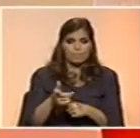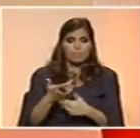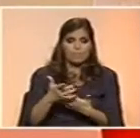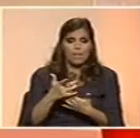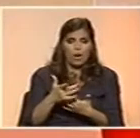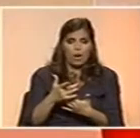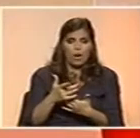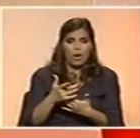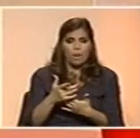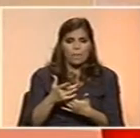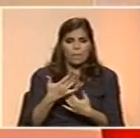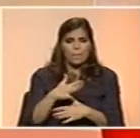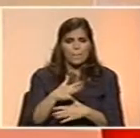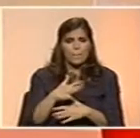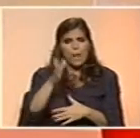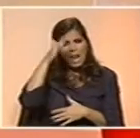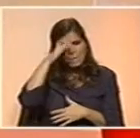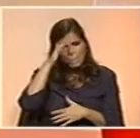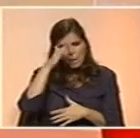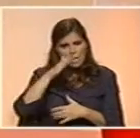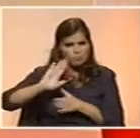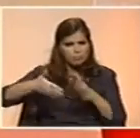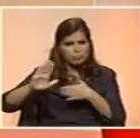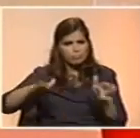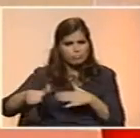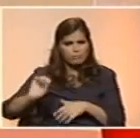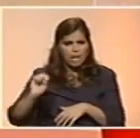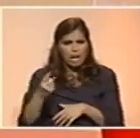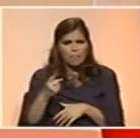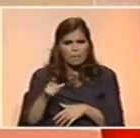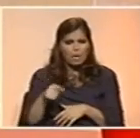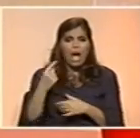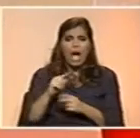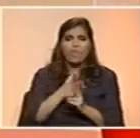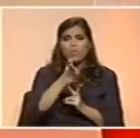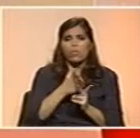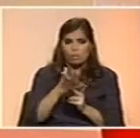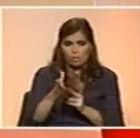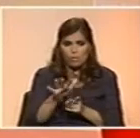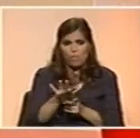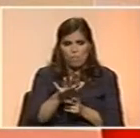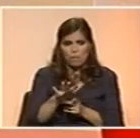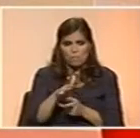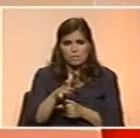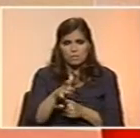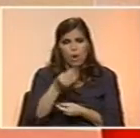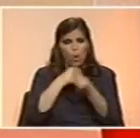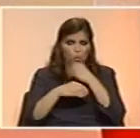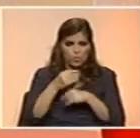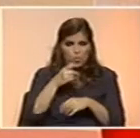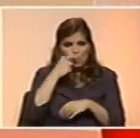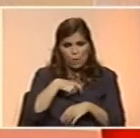provocação... Mas os animais que são criados de forma intensiva... Exatamente, é que há duas formas de criar animais. Uma certa violência, não é? Para consumo humano. Há a